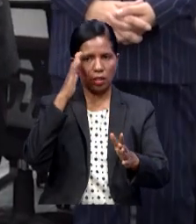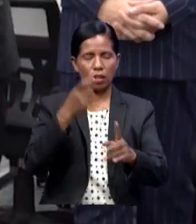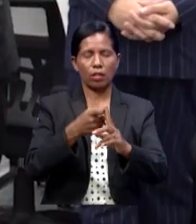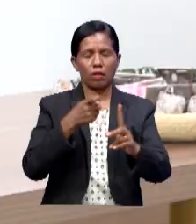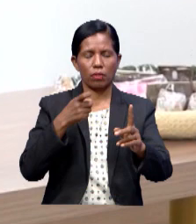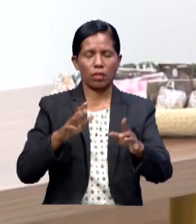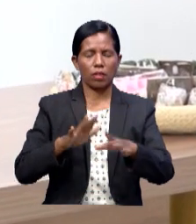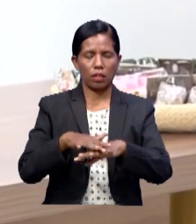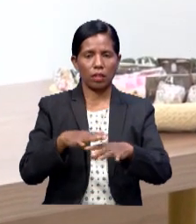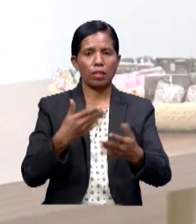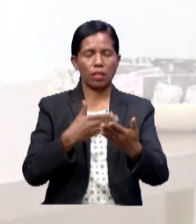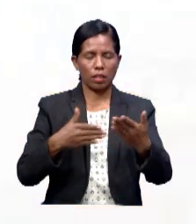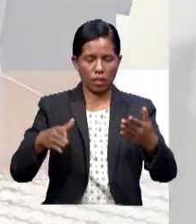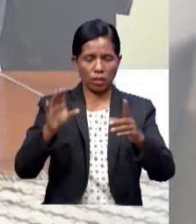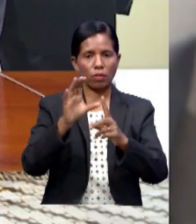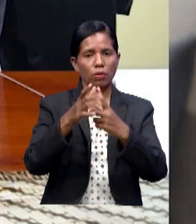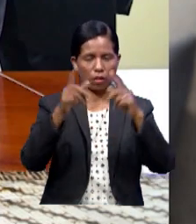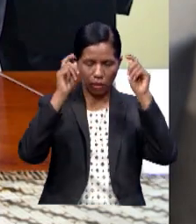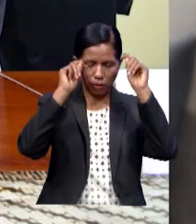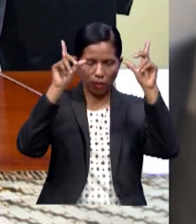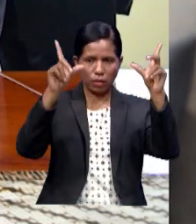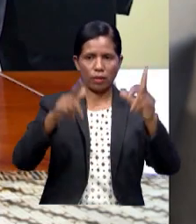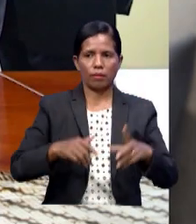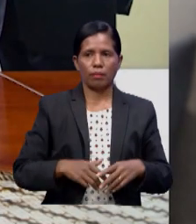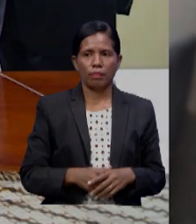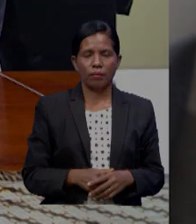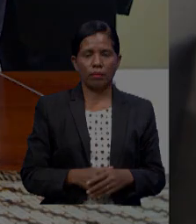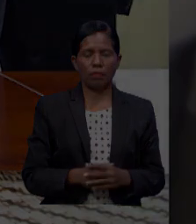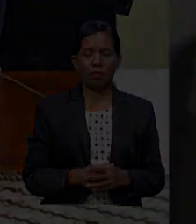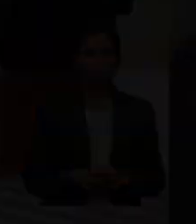patrimoni kultural Timor-Leste nian. Celina Lopes, David Gonçalves, GMN.